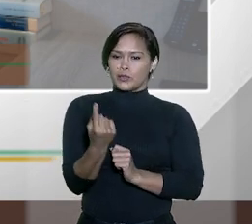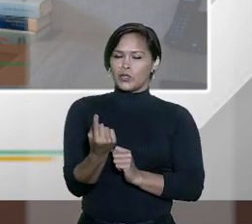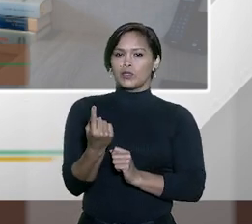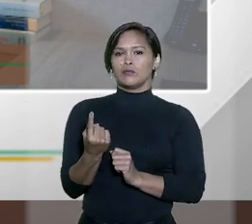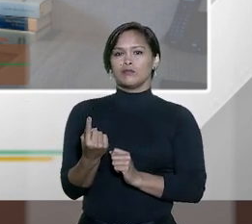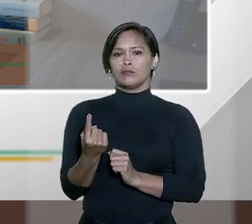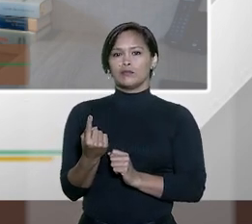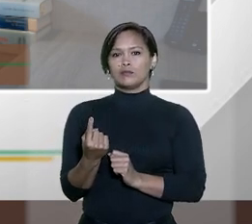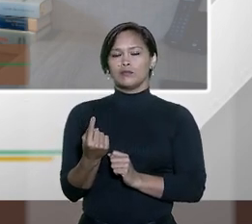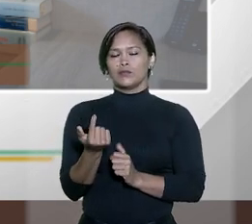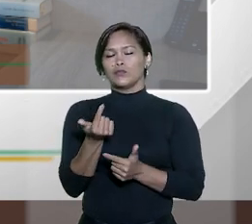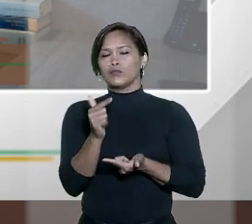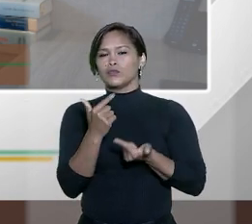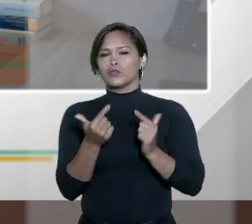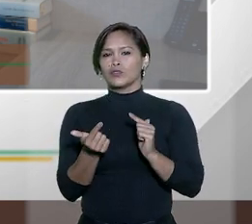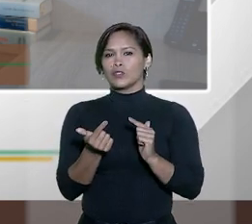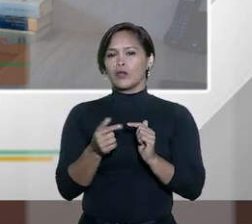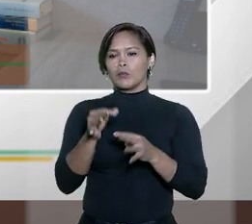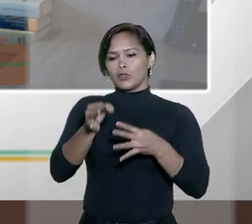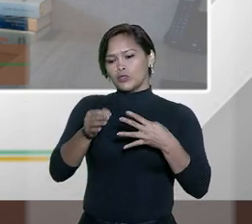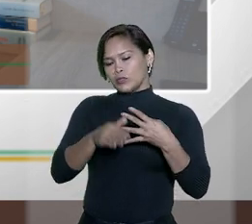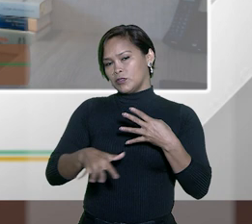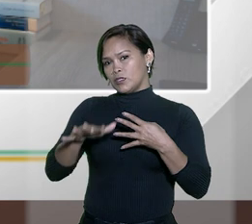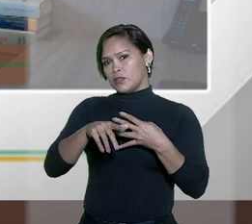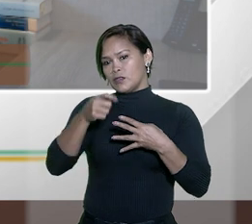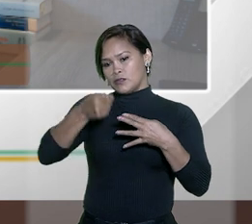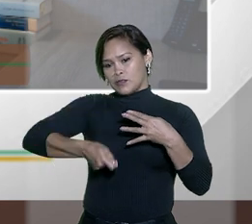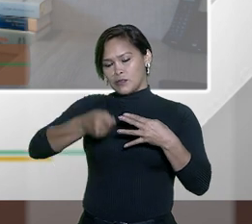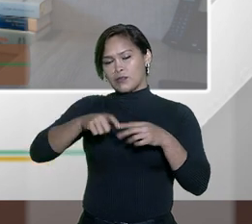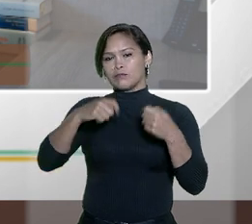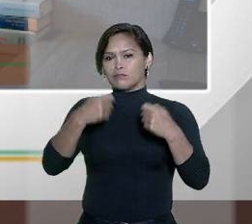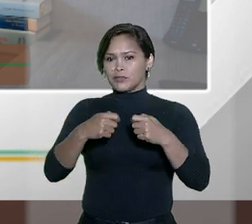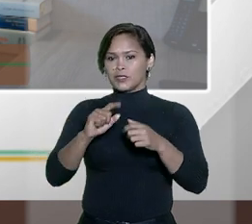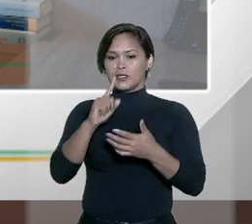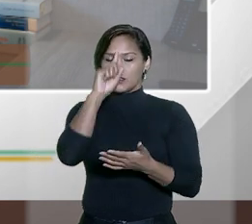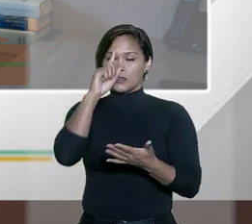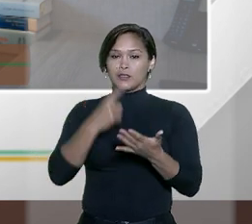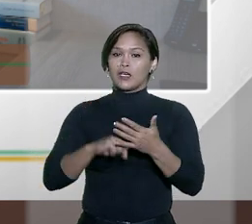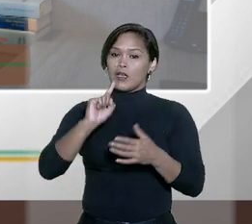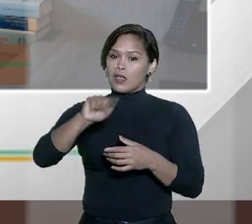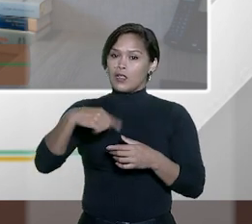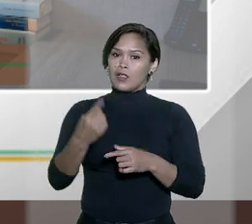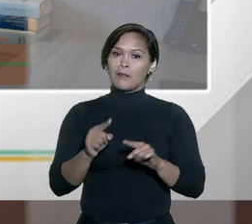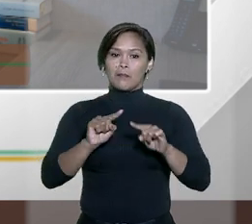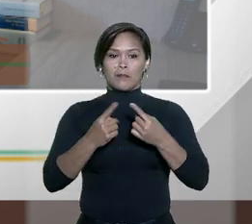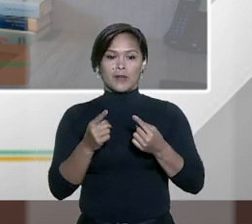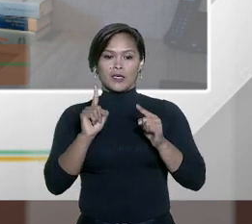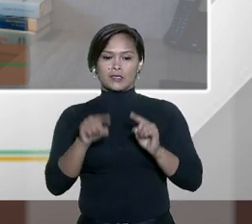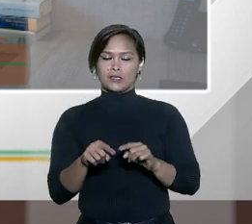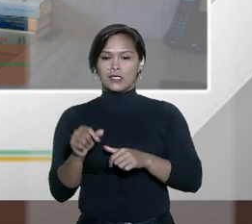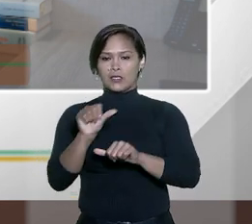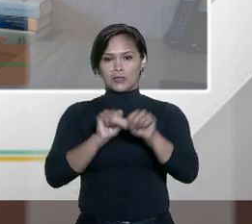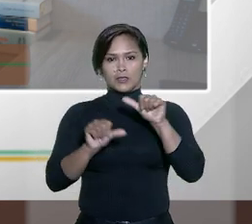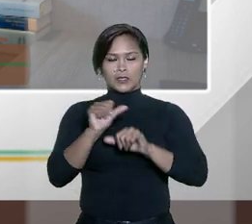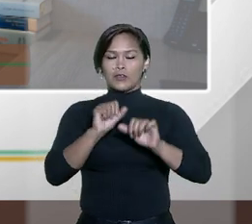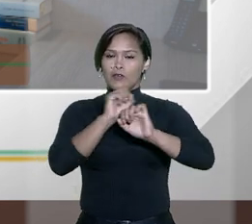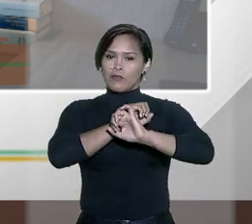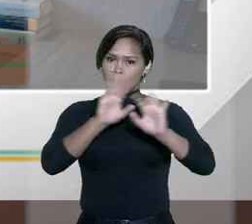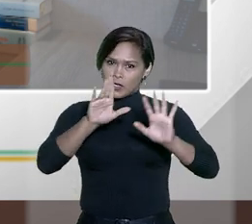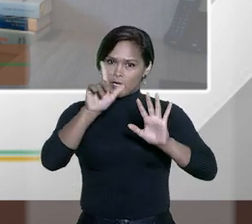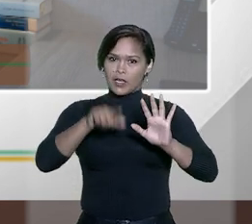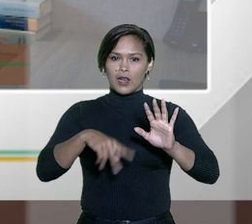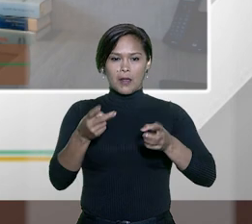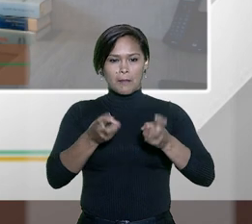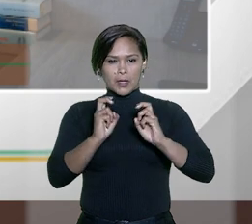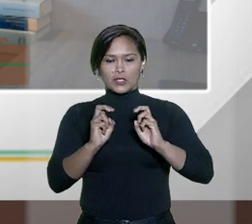objeto de alguma judicialização e deverá ser decidido depois. Mas essa alteração ela foi clara de